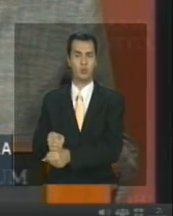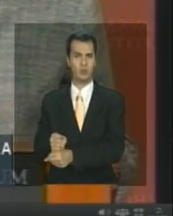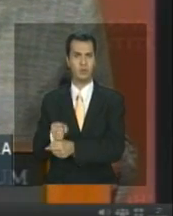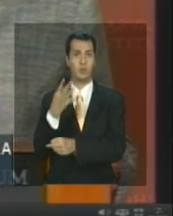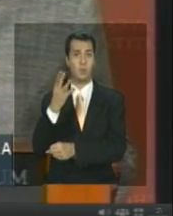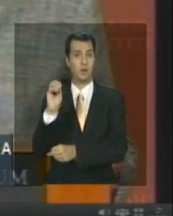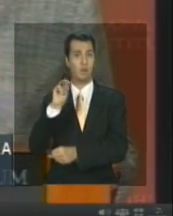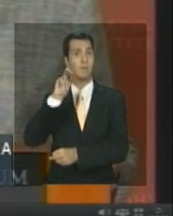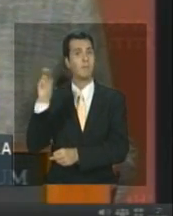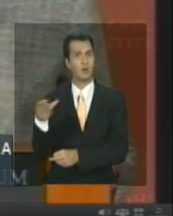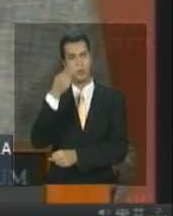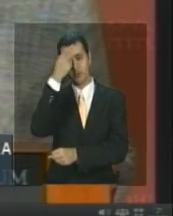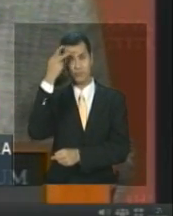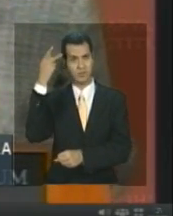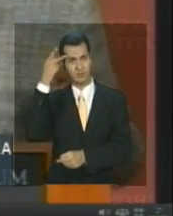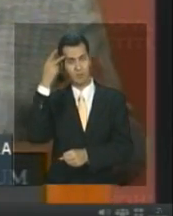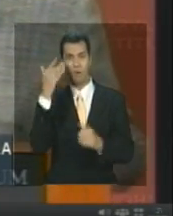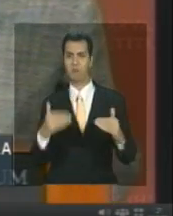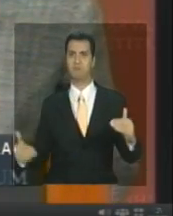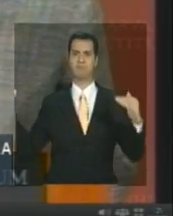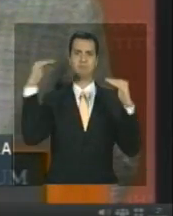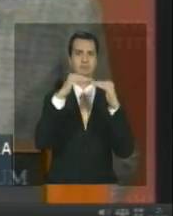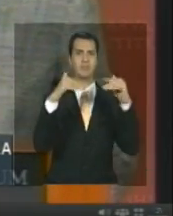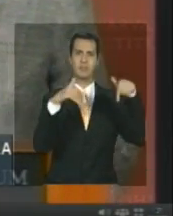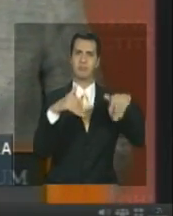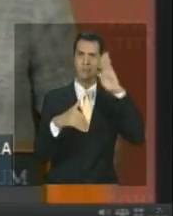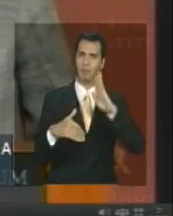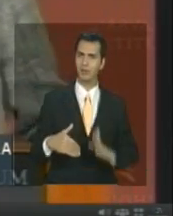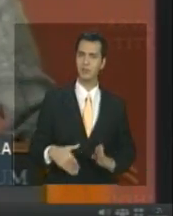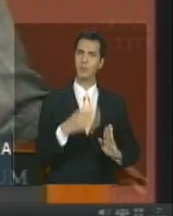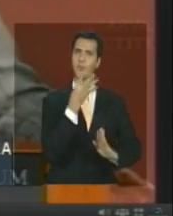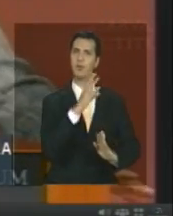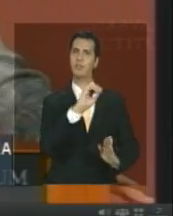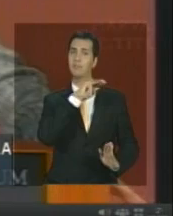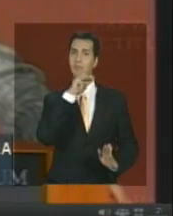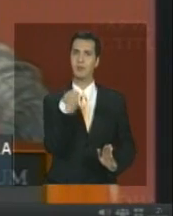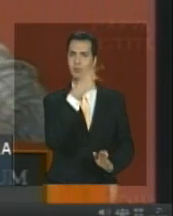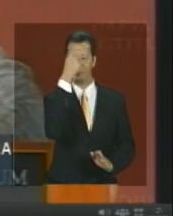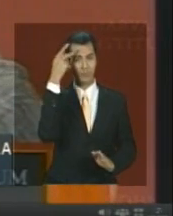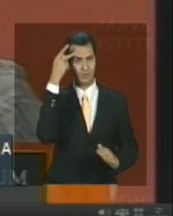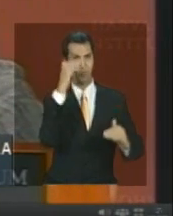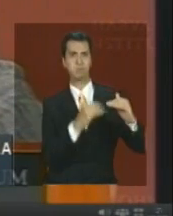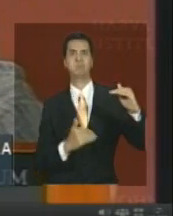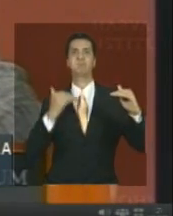seu potencial de fornecer empreendedores e também